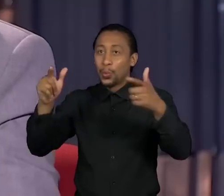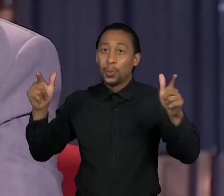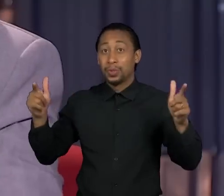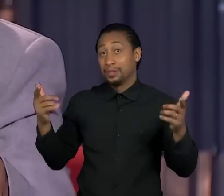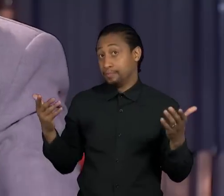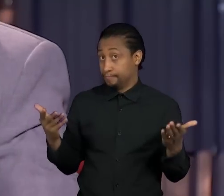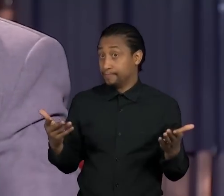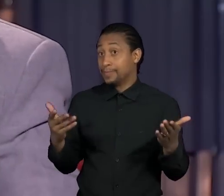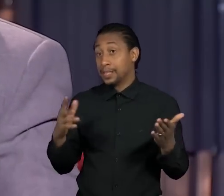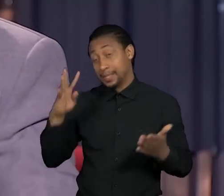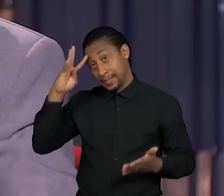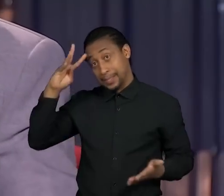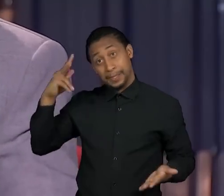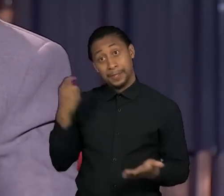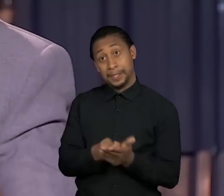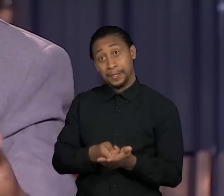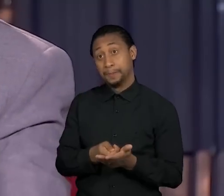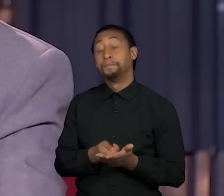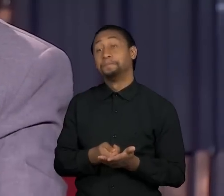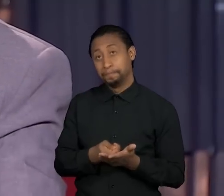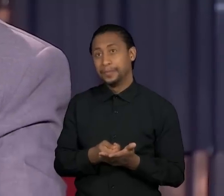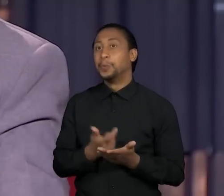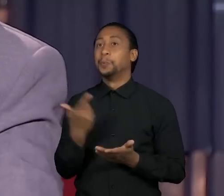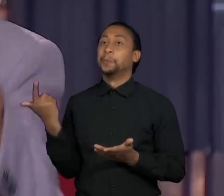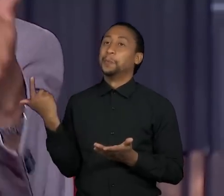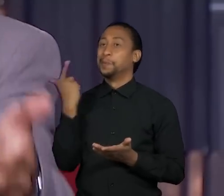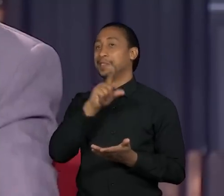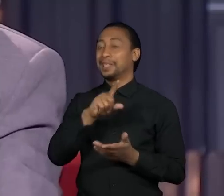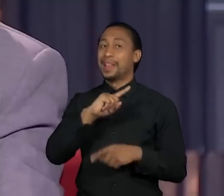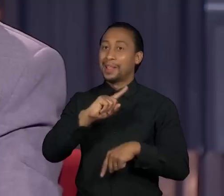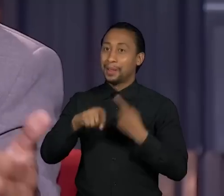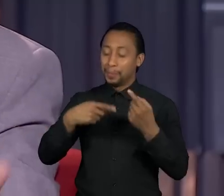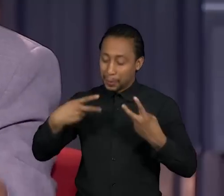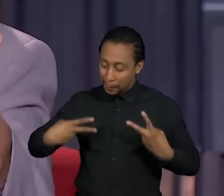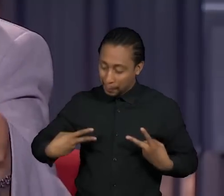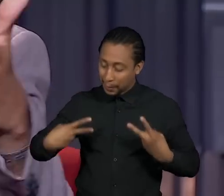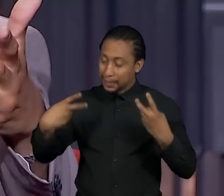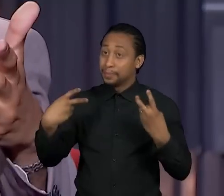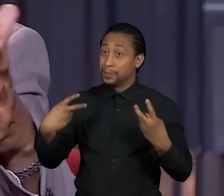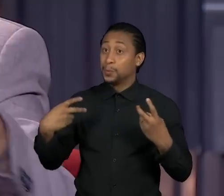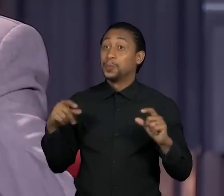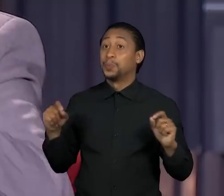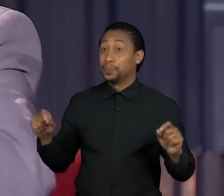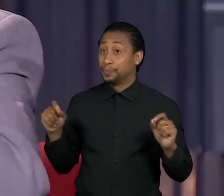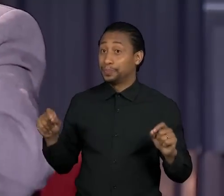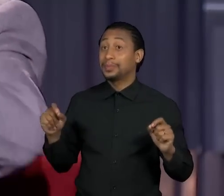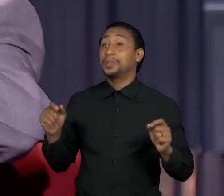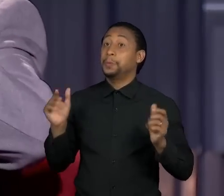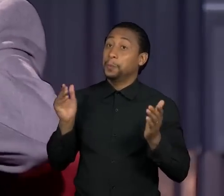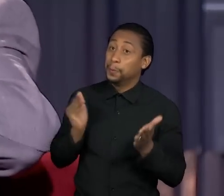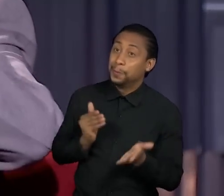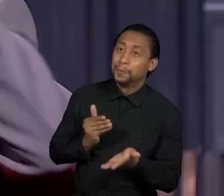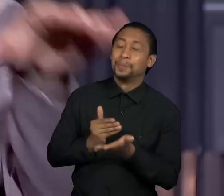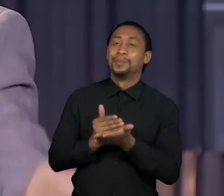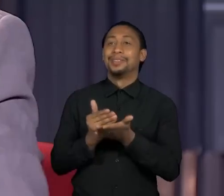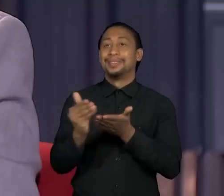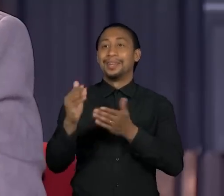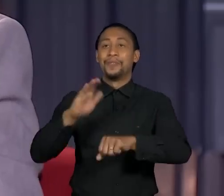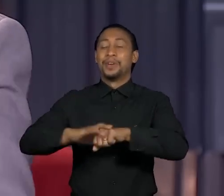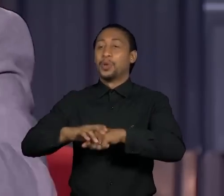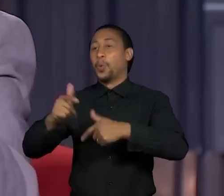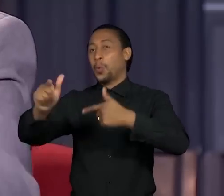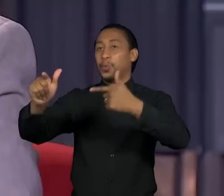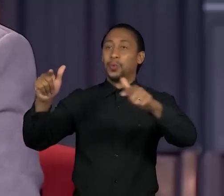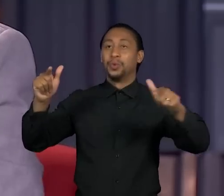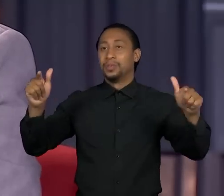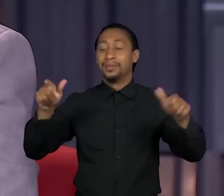foi realmente uma decisão que foi muito assertiva, depois eu percebi isso, porque foi quando realmente eu comecei a fazer muitas outras coisas. Sim. A